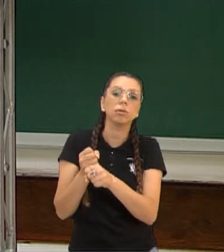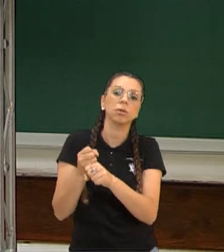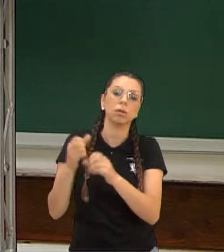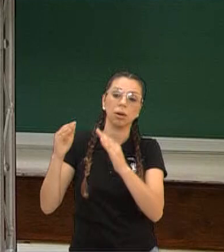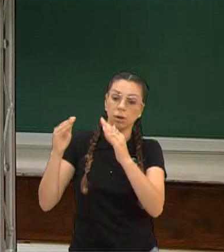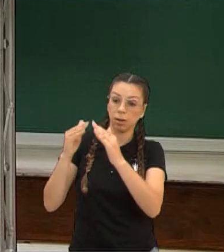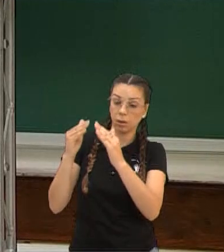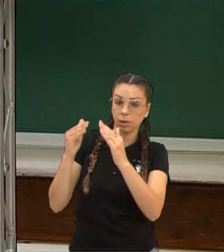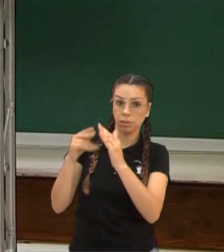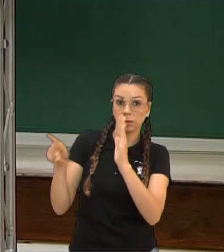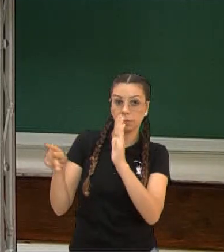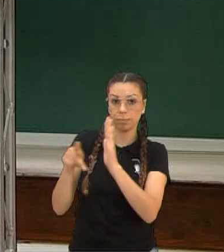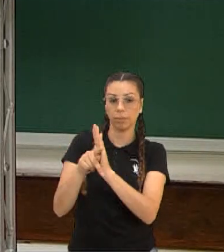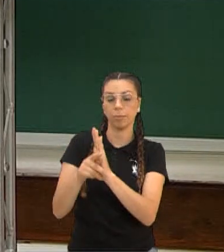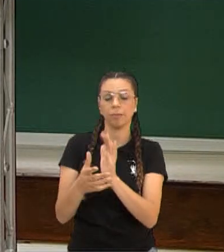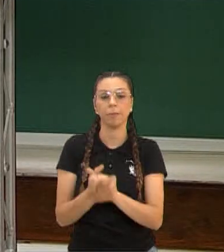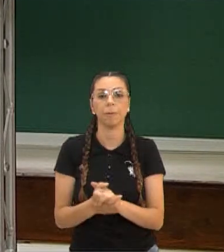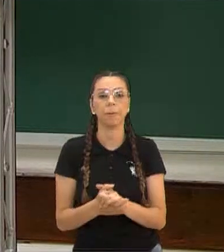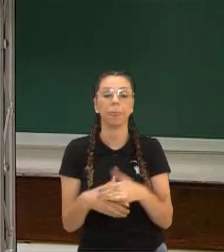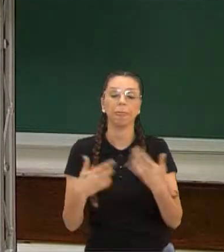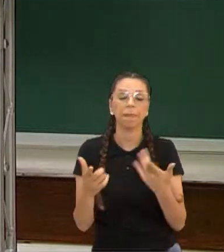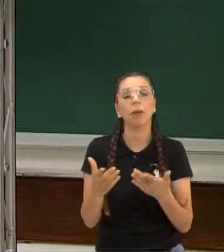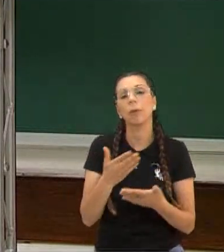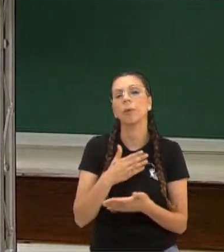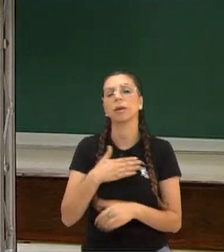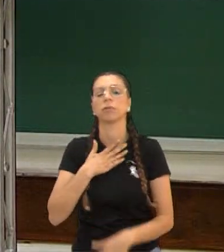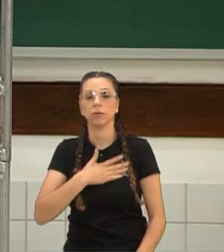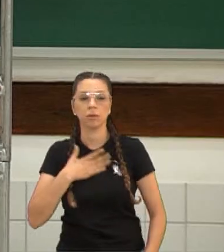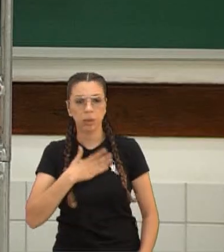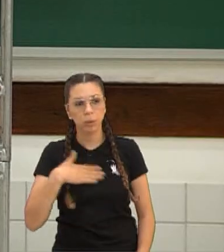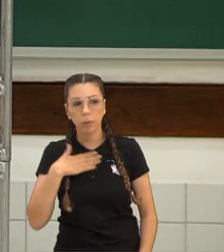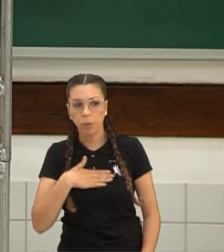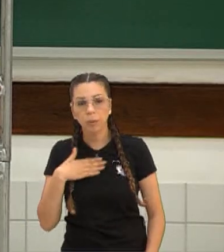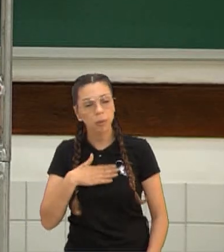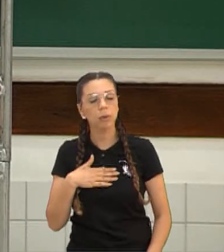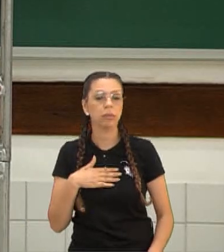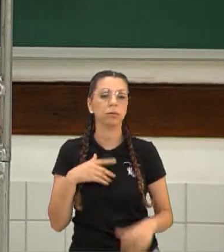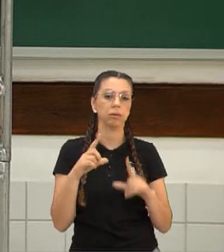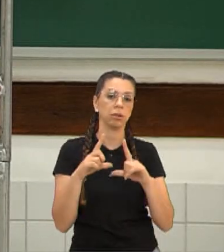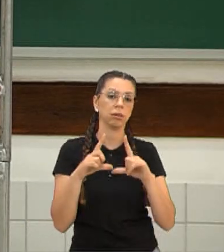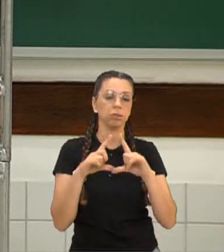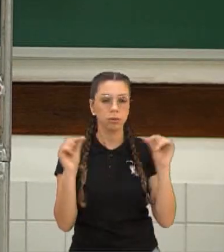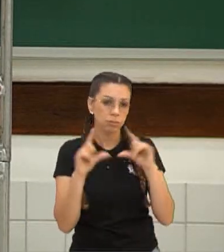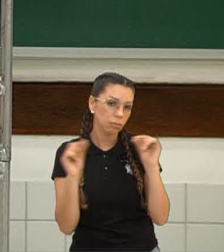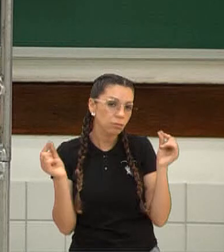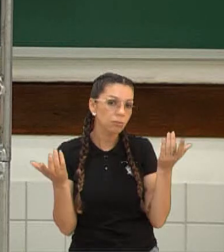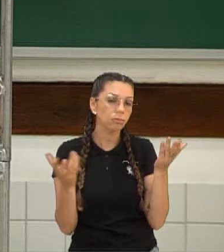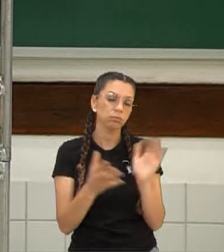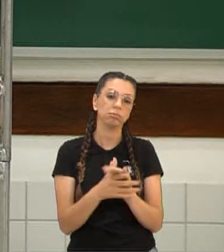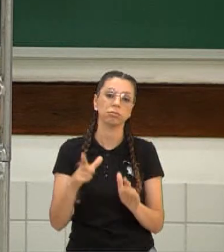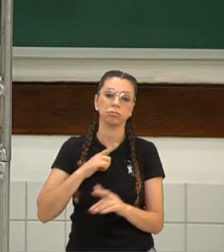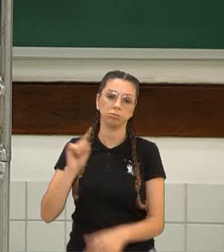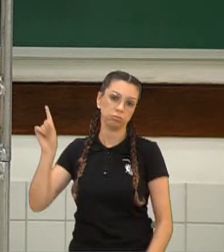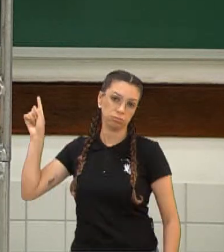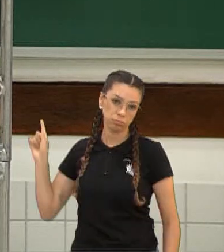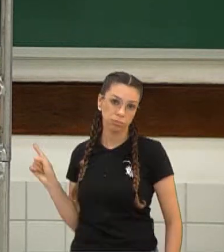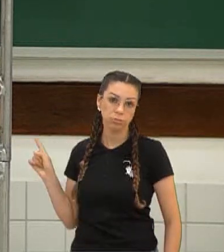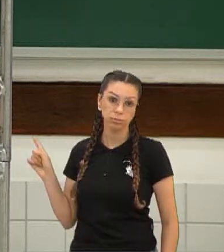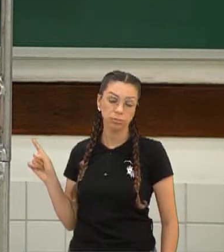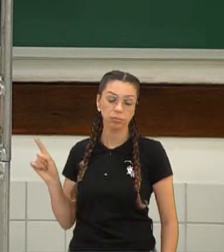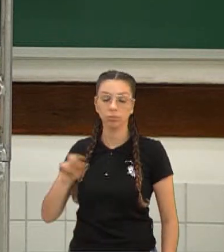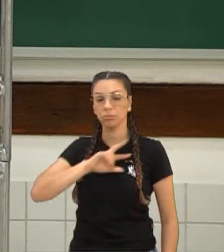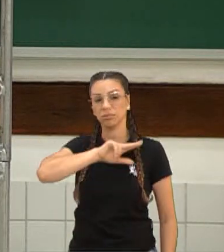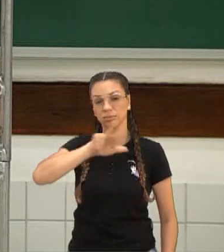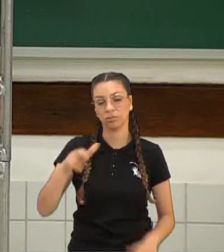suas obras. Lá é a fixação dele por japonesa. Né? A gente tem essa obra aqui, que tem várias representações